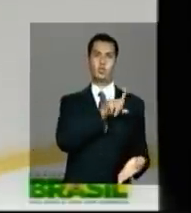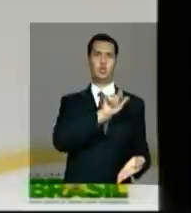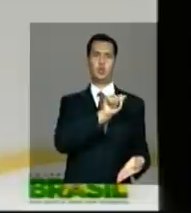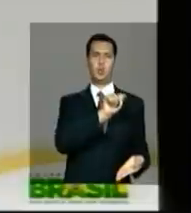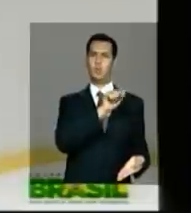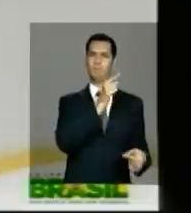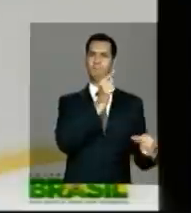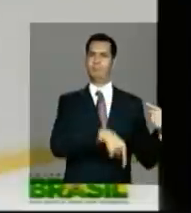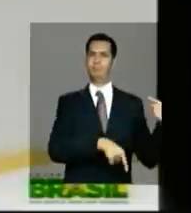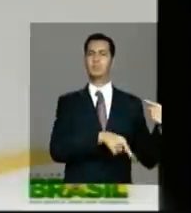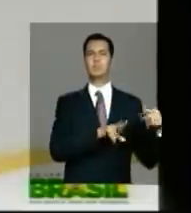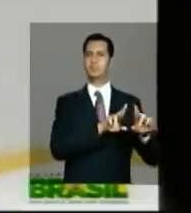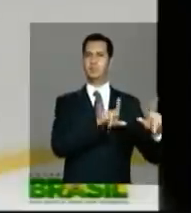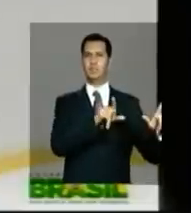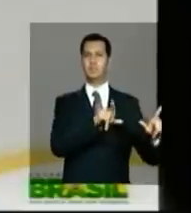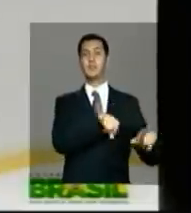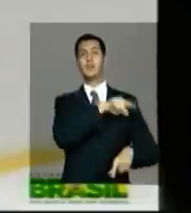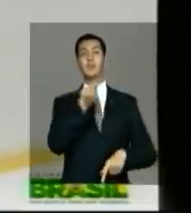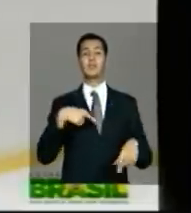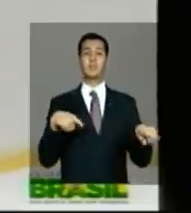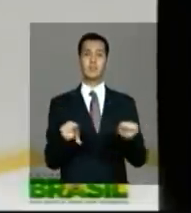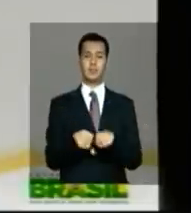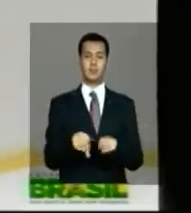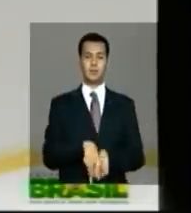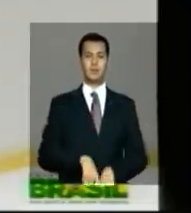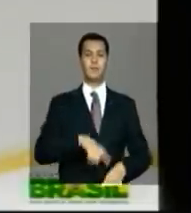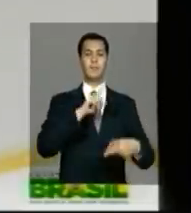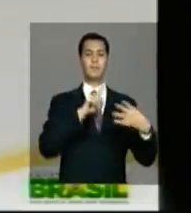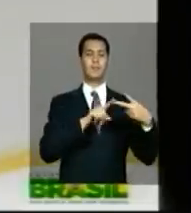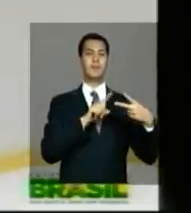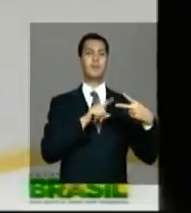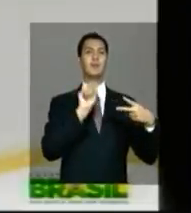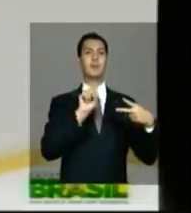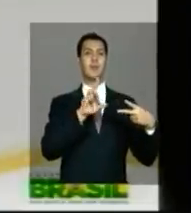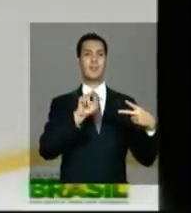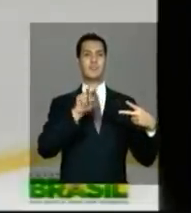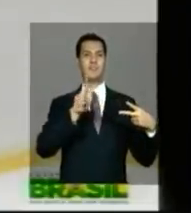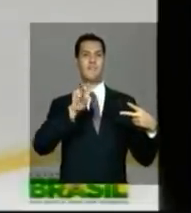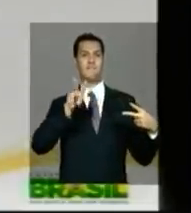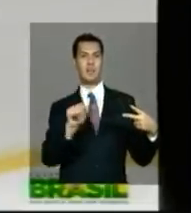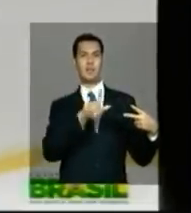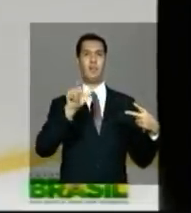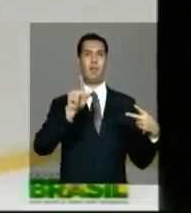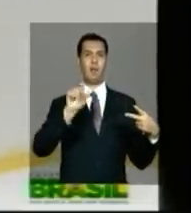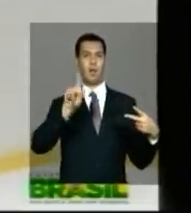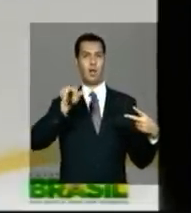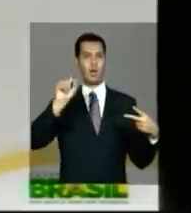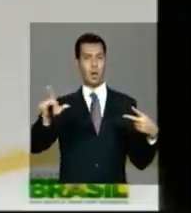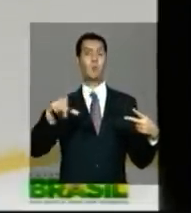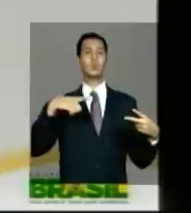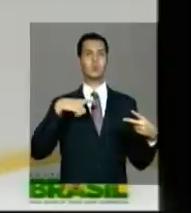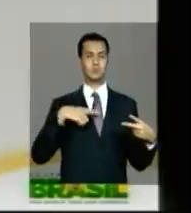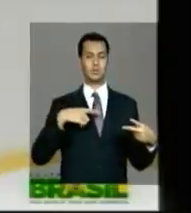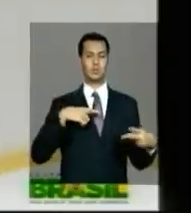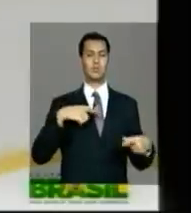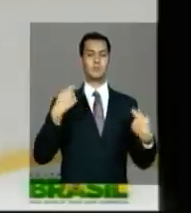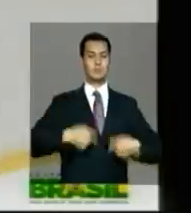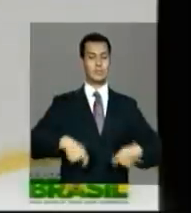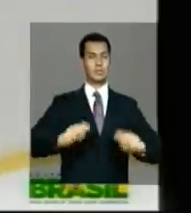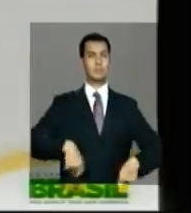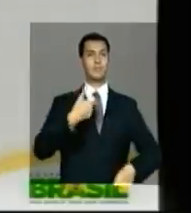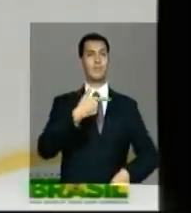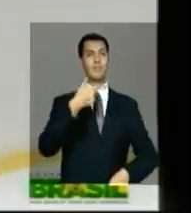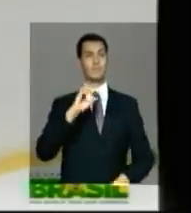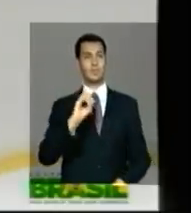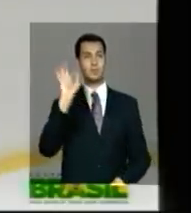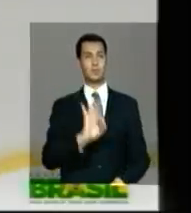forestal reserva legal está mantido o estatuto da reserva legal 20 20%